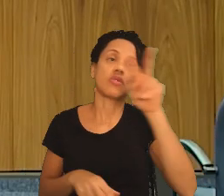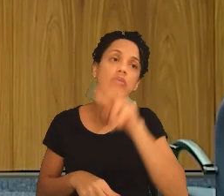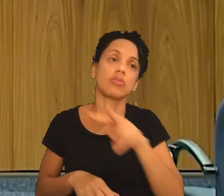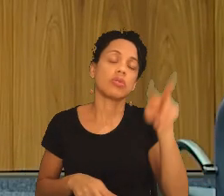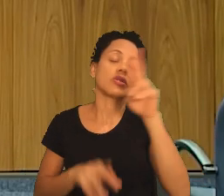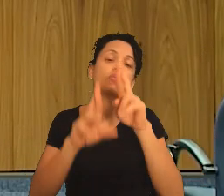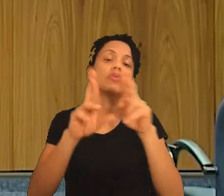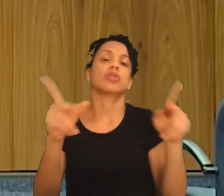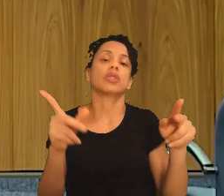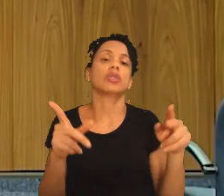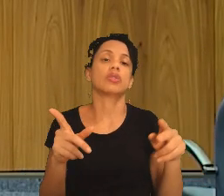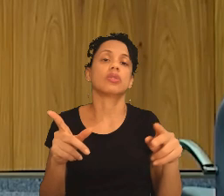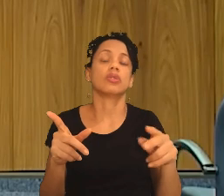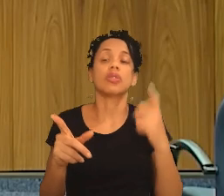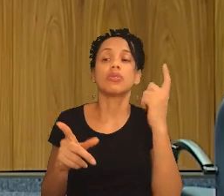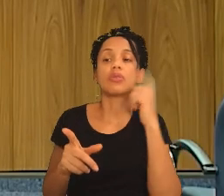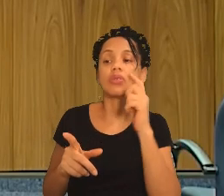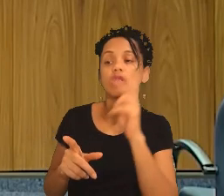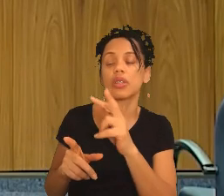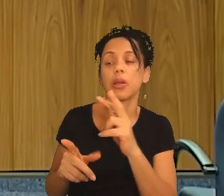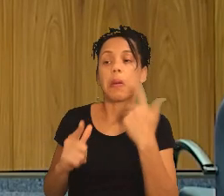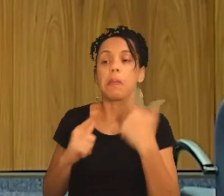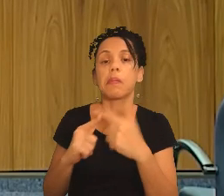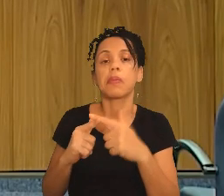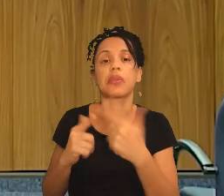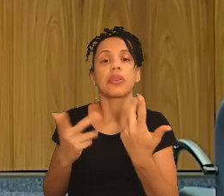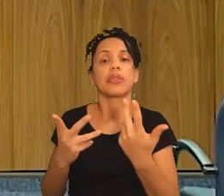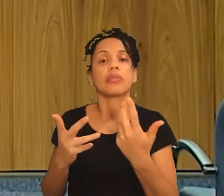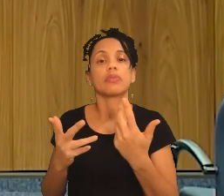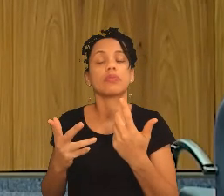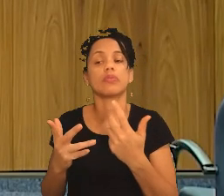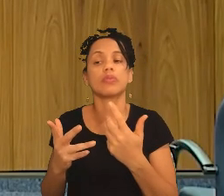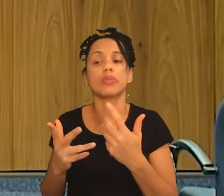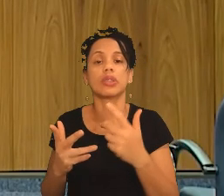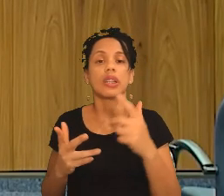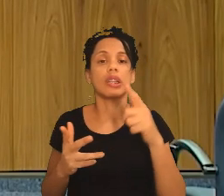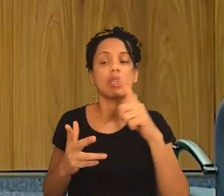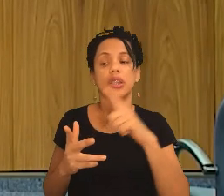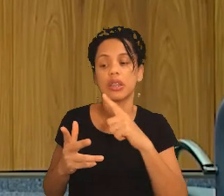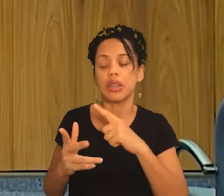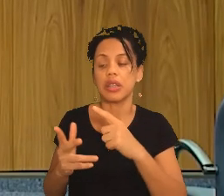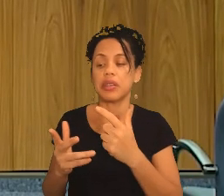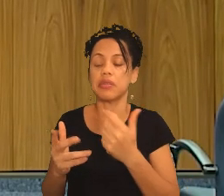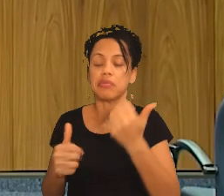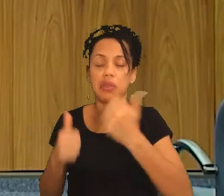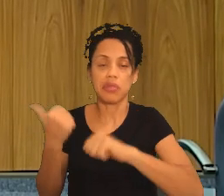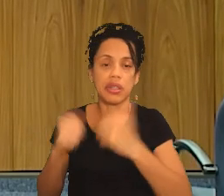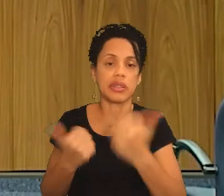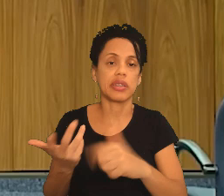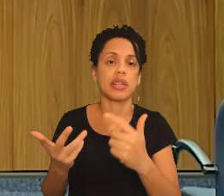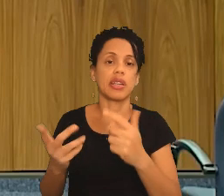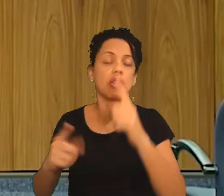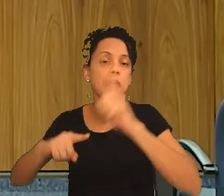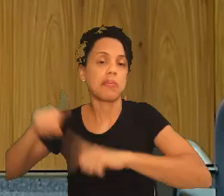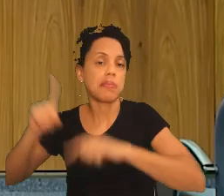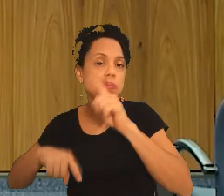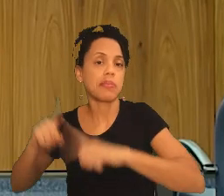mesmo tempo, com um enquadramento, principalmente de grupos que têm outros saberes, outras formas,